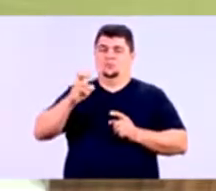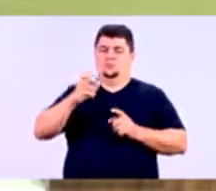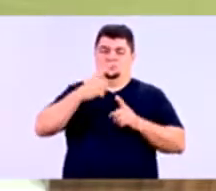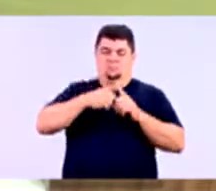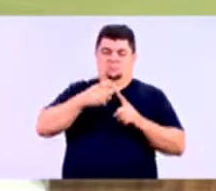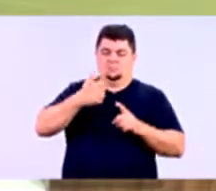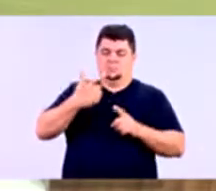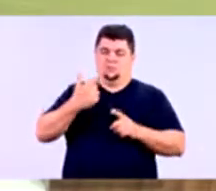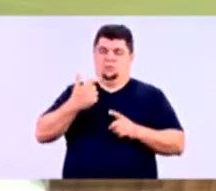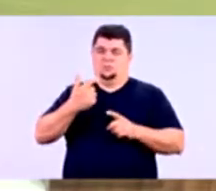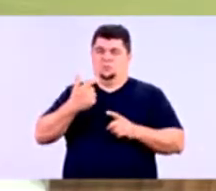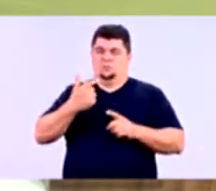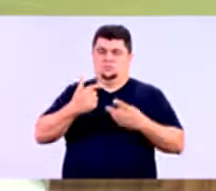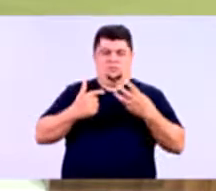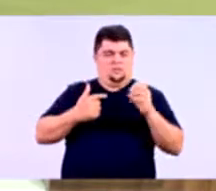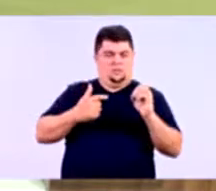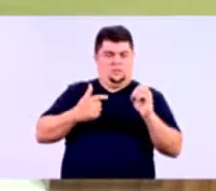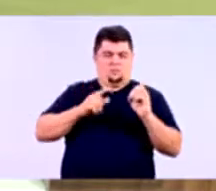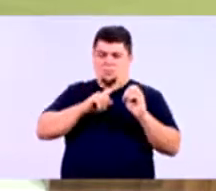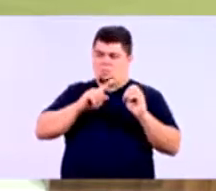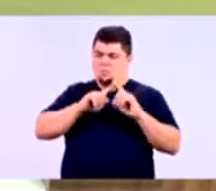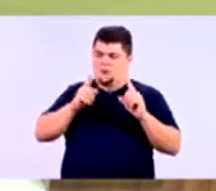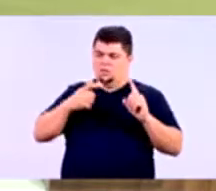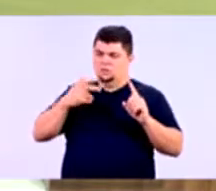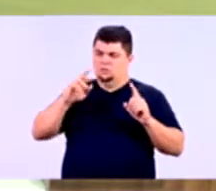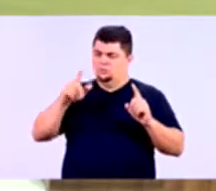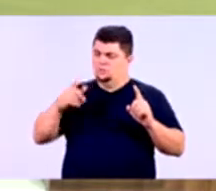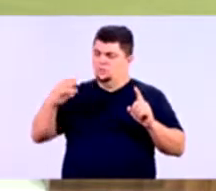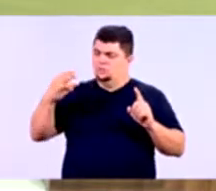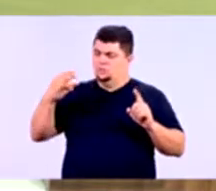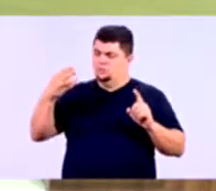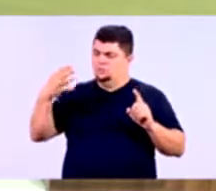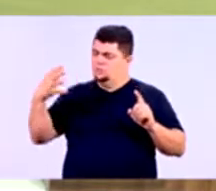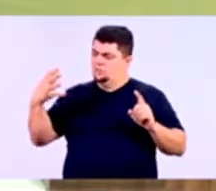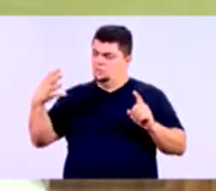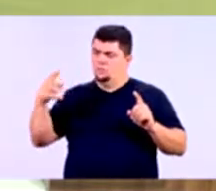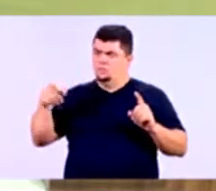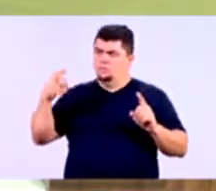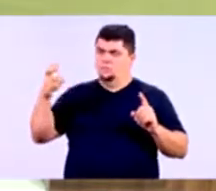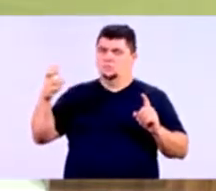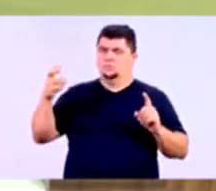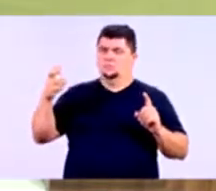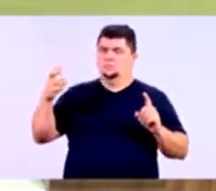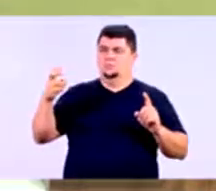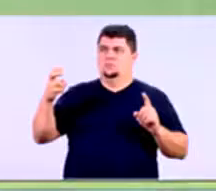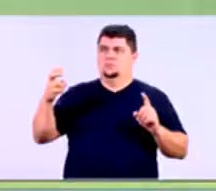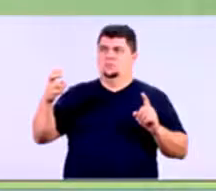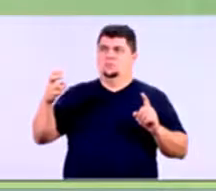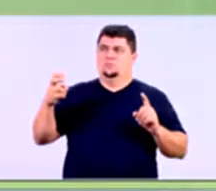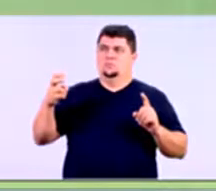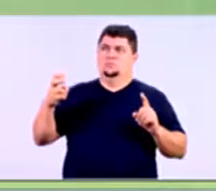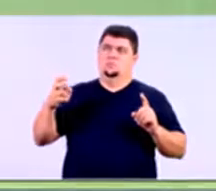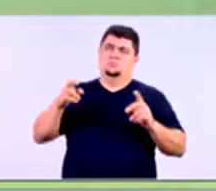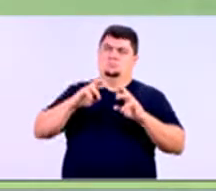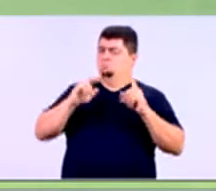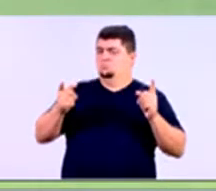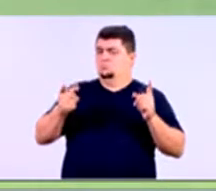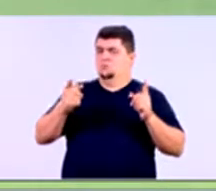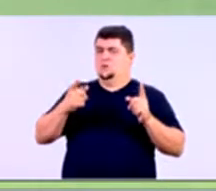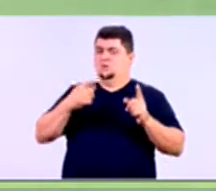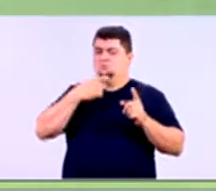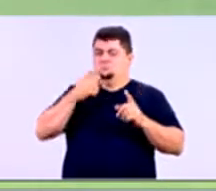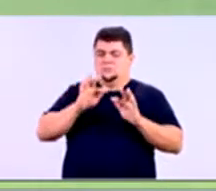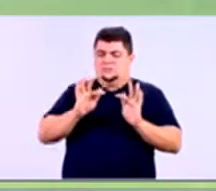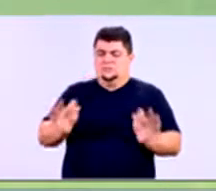12, a gente teria uma taxa de 30, que seria a taxa no sistema de juros simples. O que nós encontramos aí no cálculo, esse